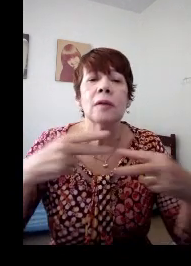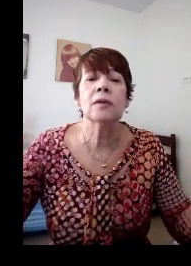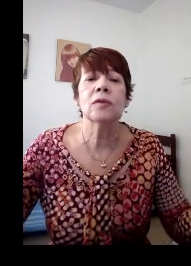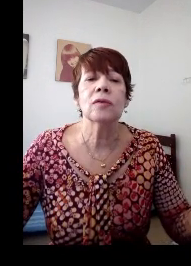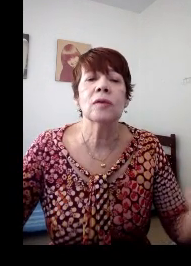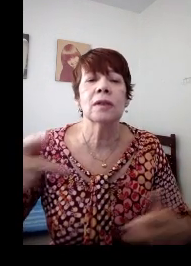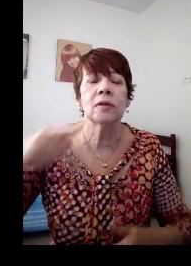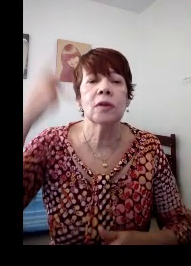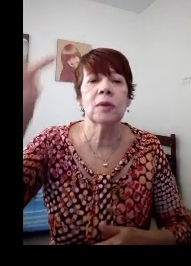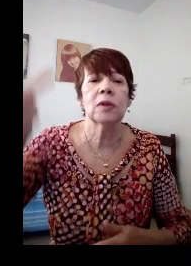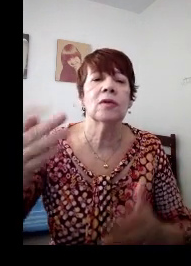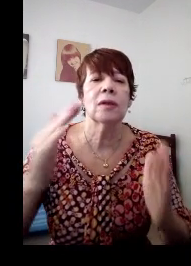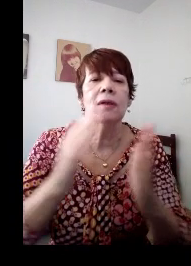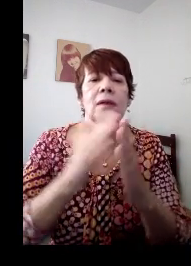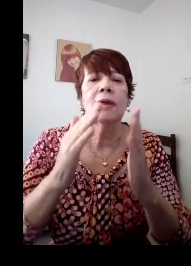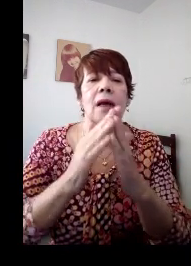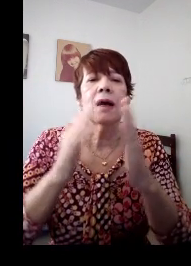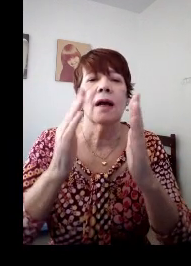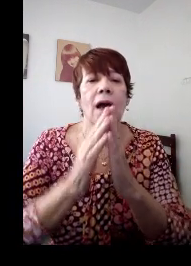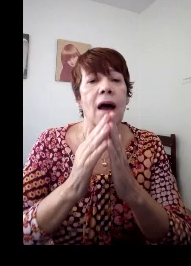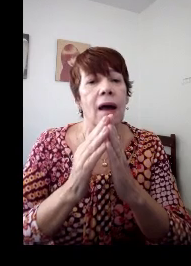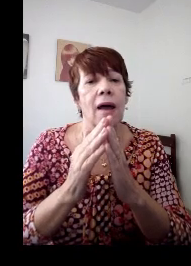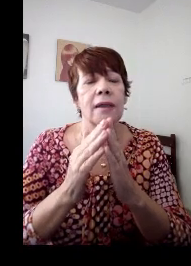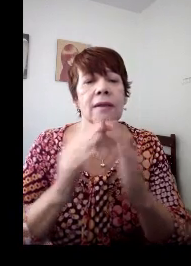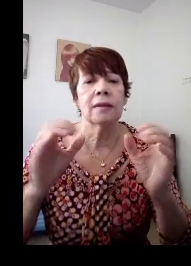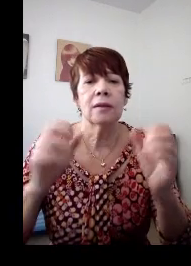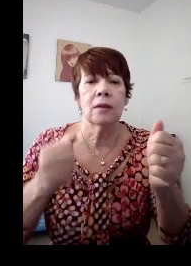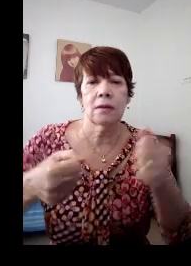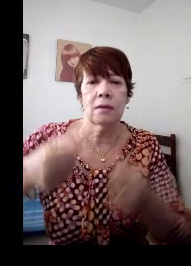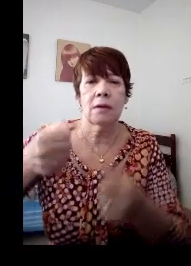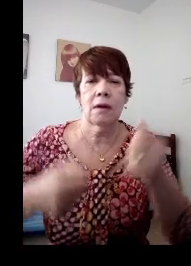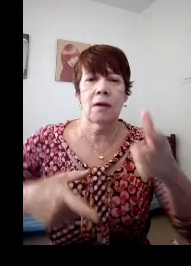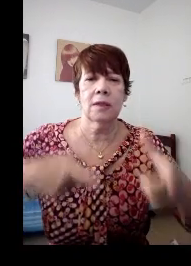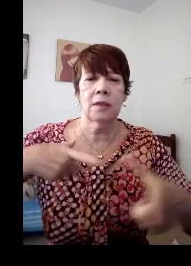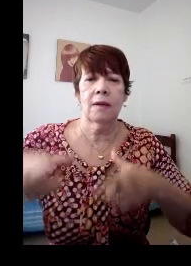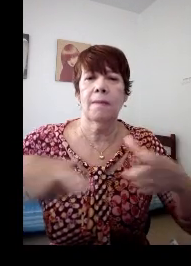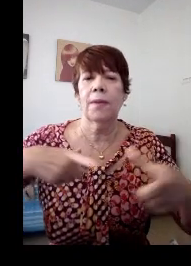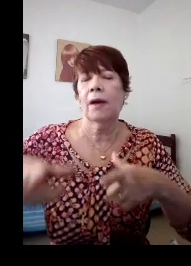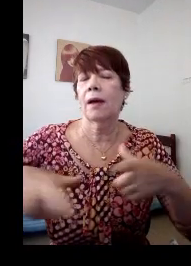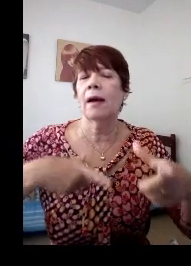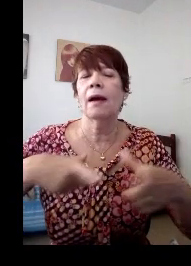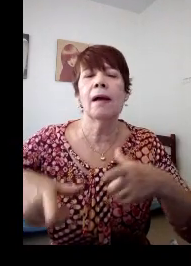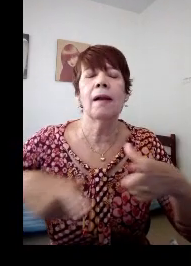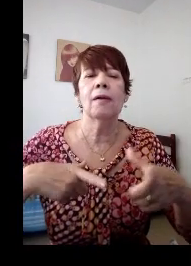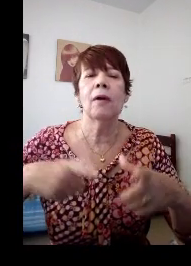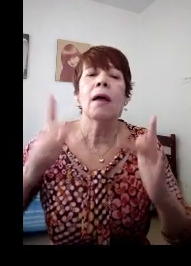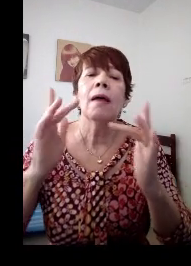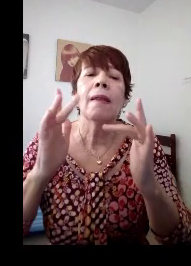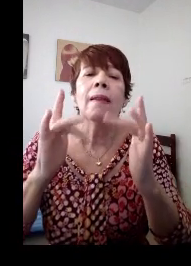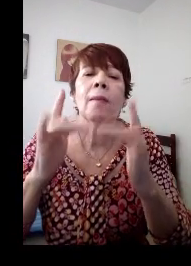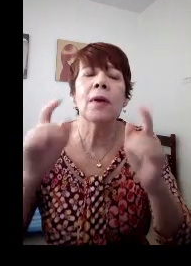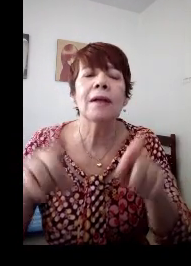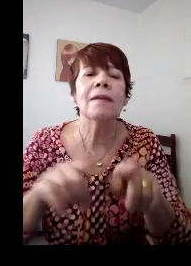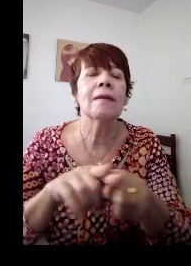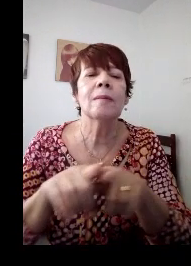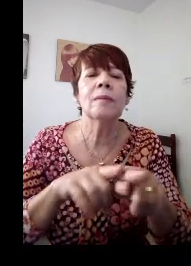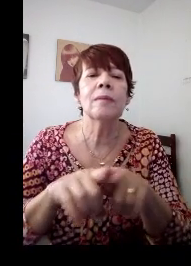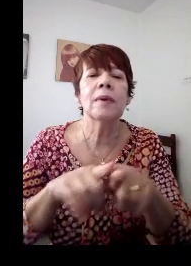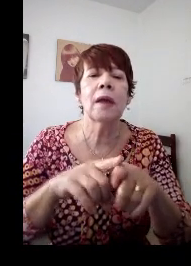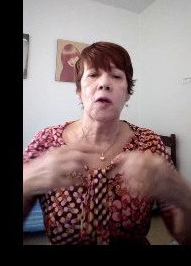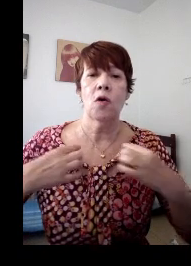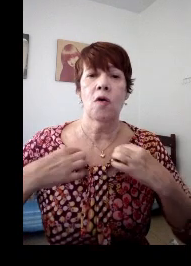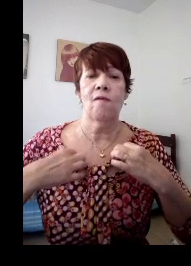dos outros, do outro, da outra, o carro, o trabalho, o emprego, o